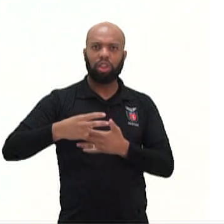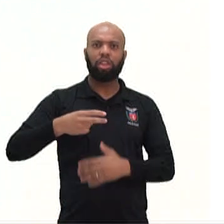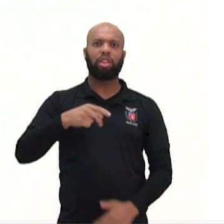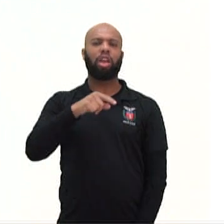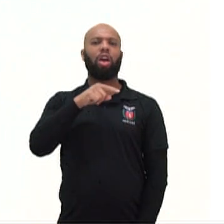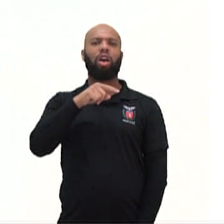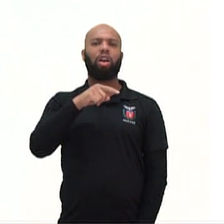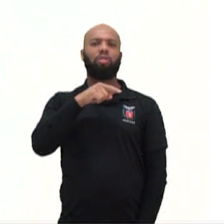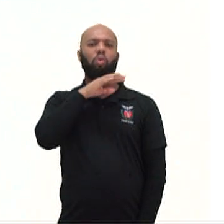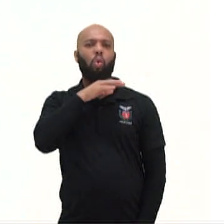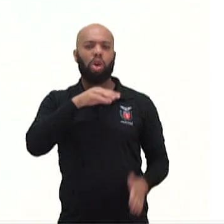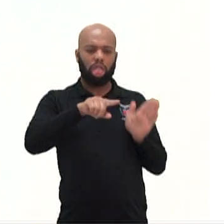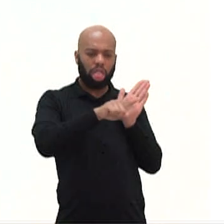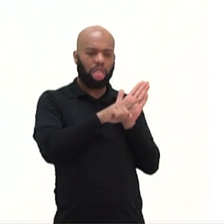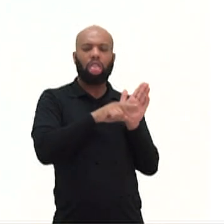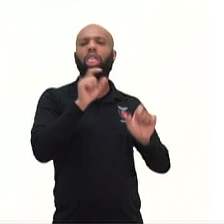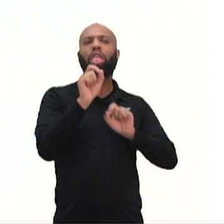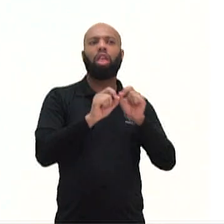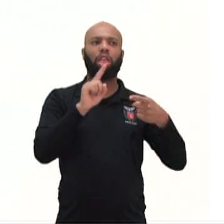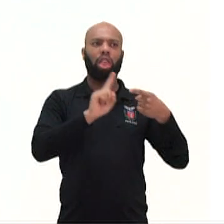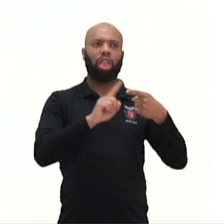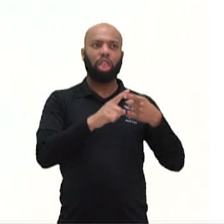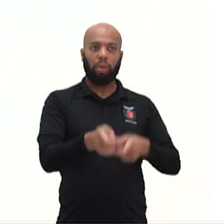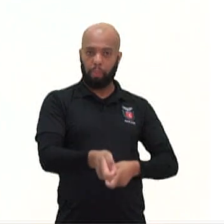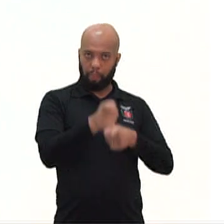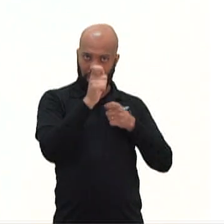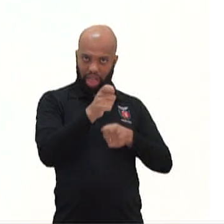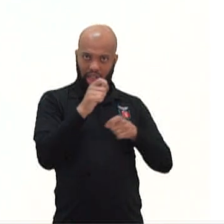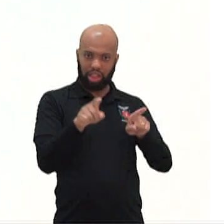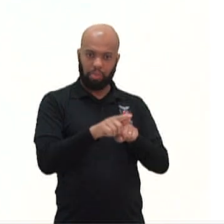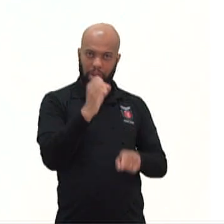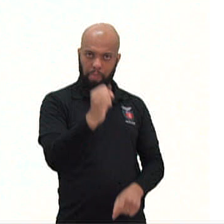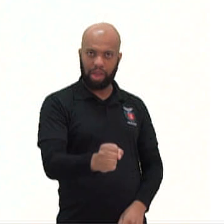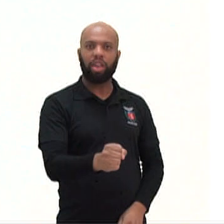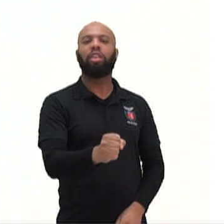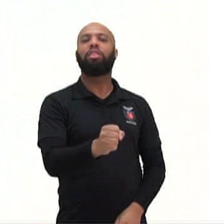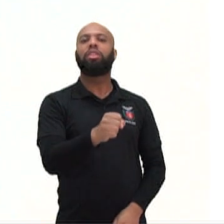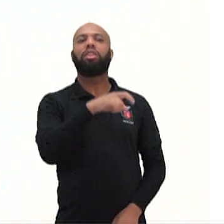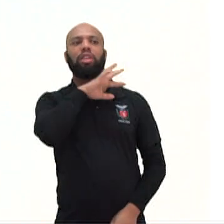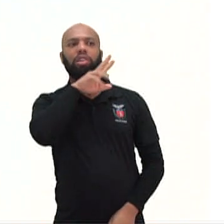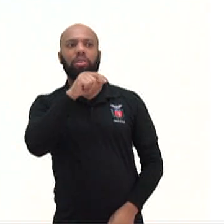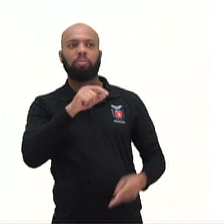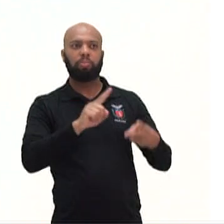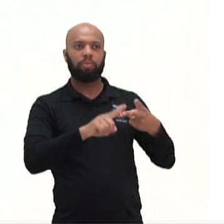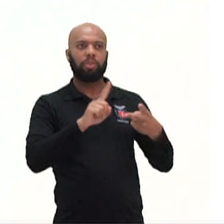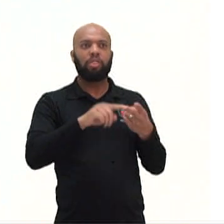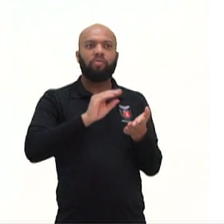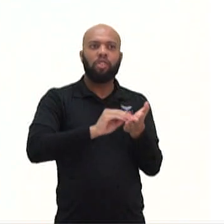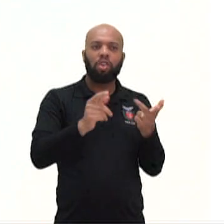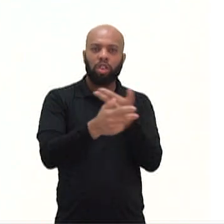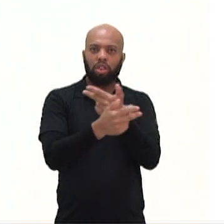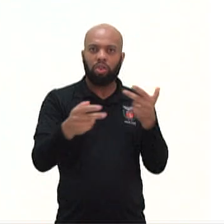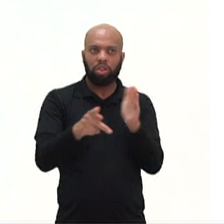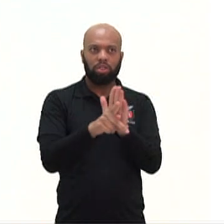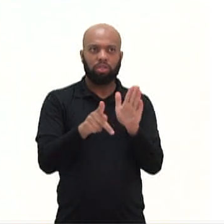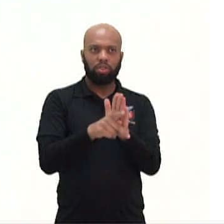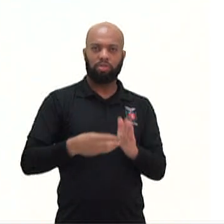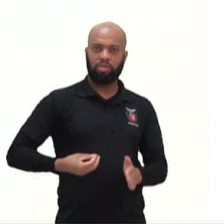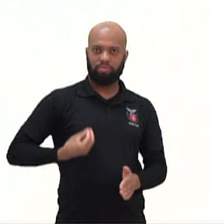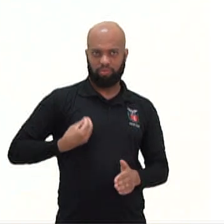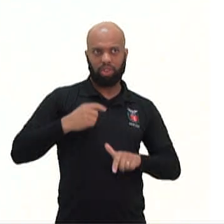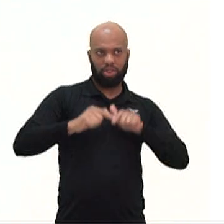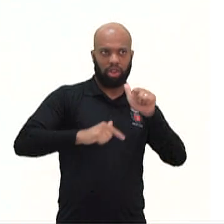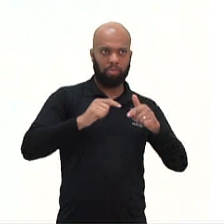pesca predatória. Letra B, falta de recursos naturais de subsistência. Letra C, a exploração da